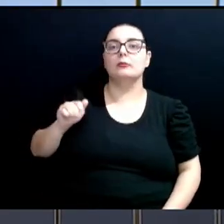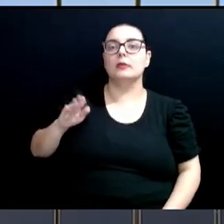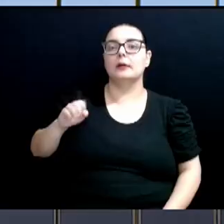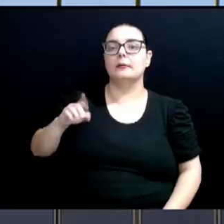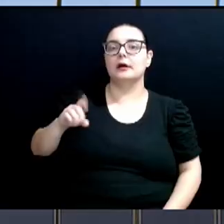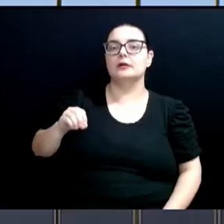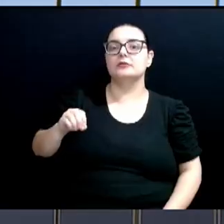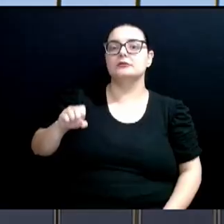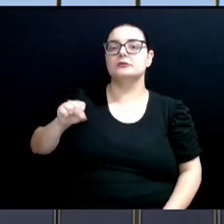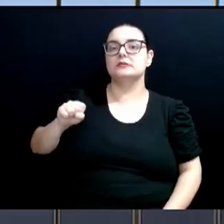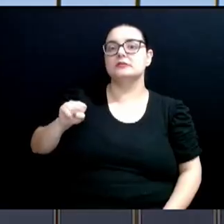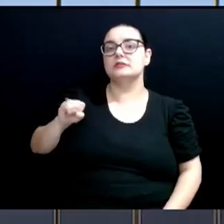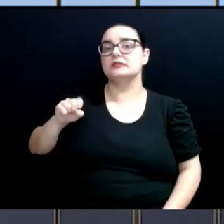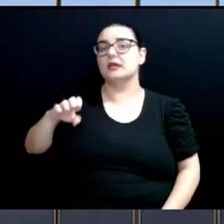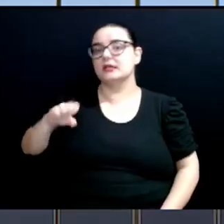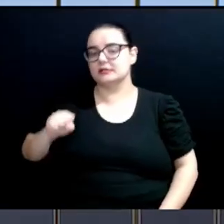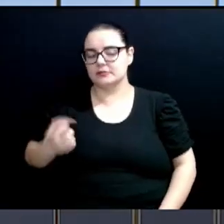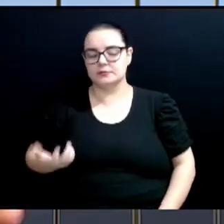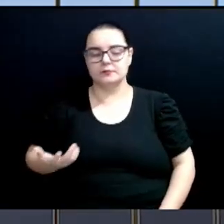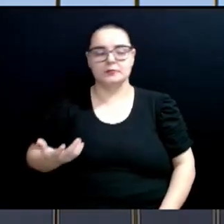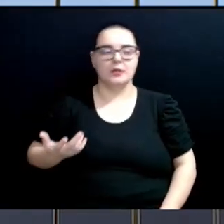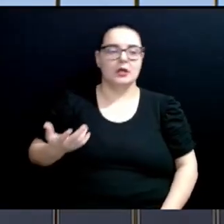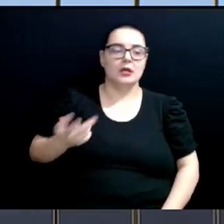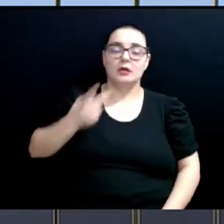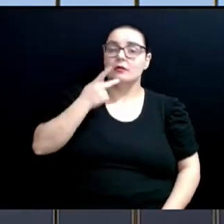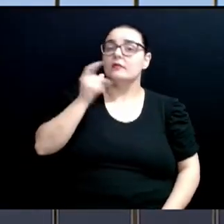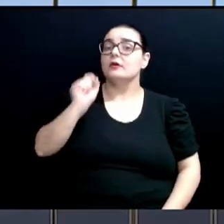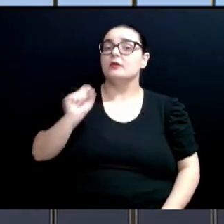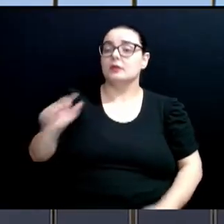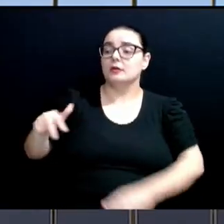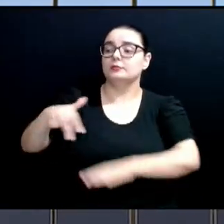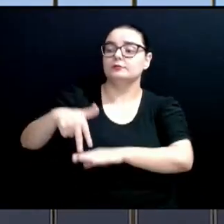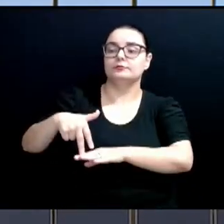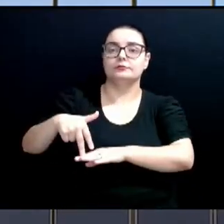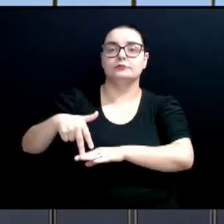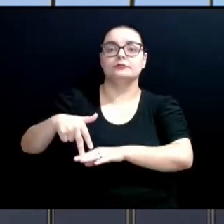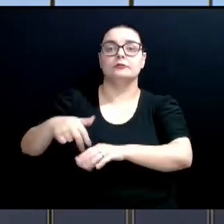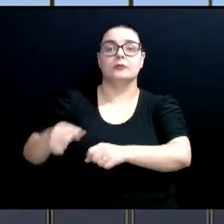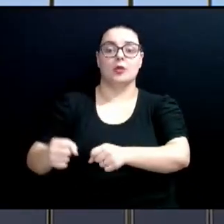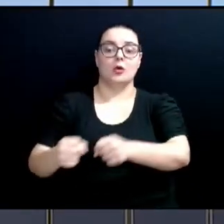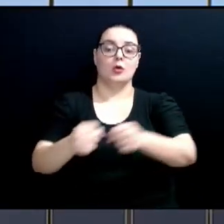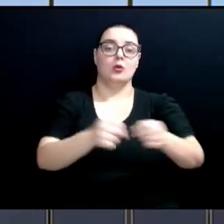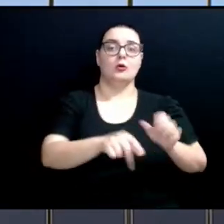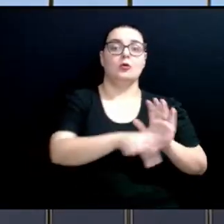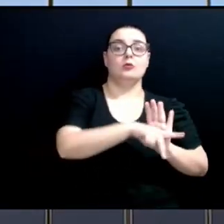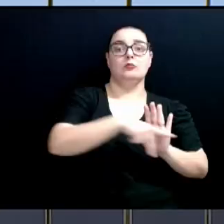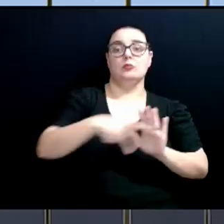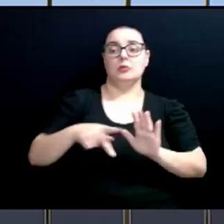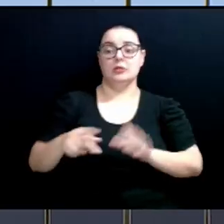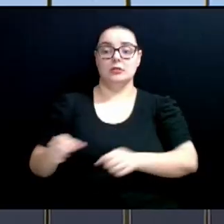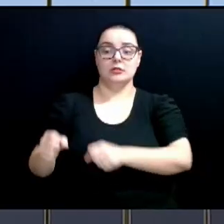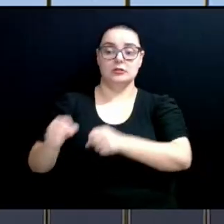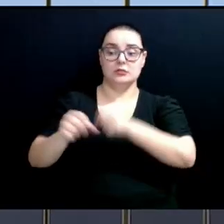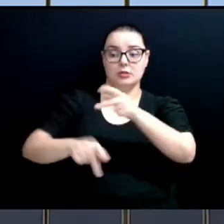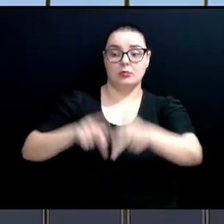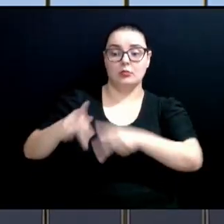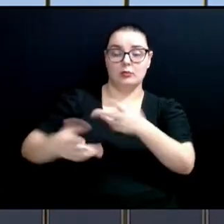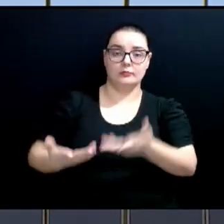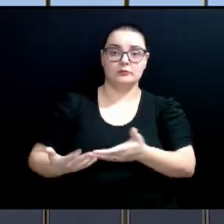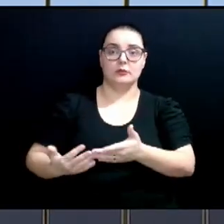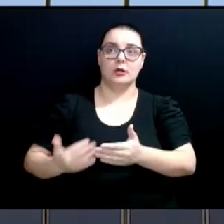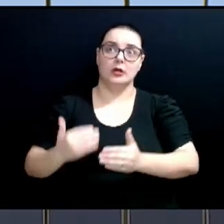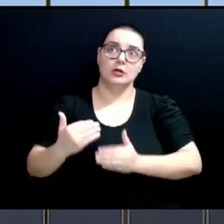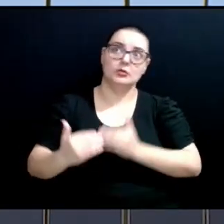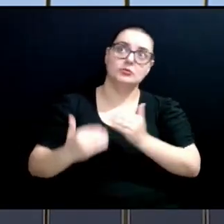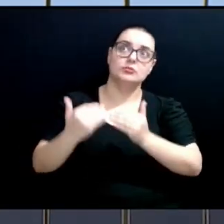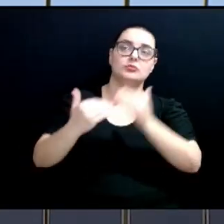vai dizer o seguinte: olha, o poder, na verdade, pertence ao povo. A partir de uma construção,